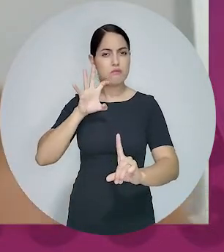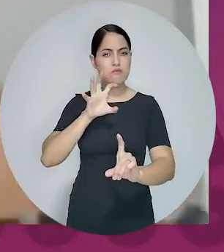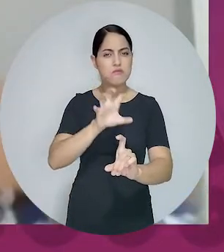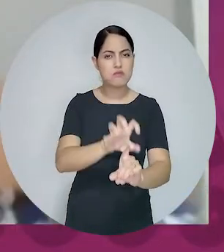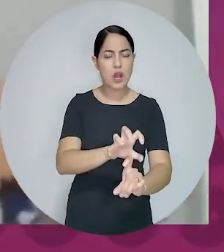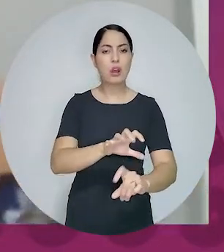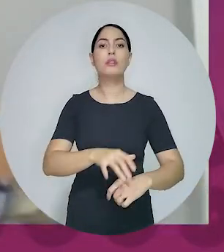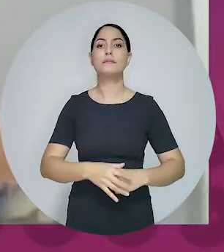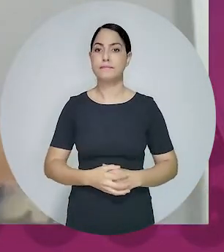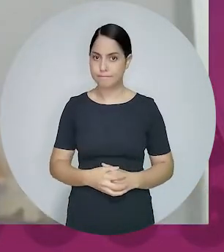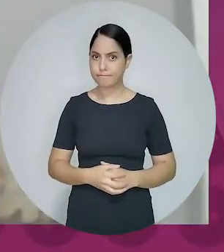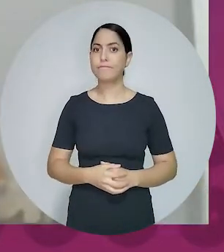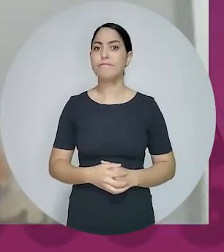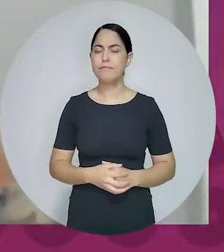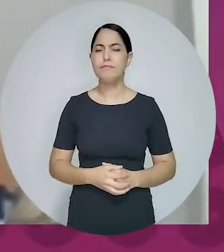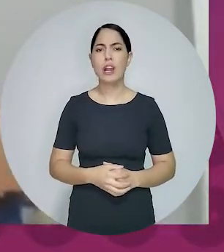sistematizada.